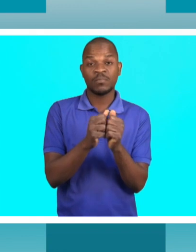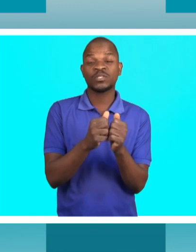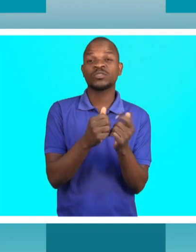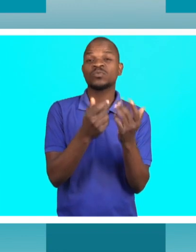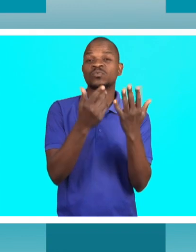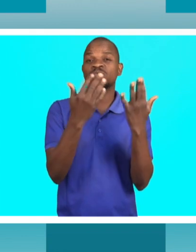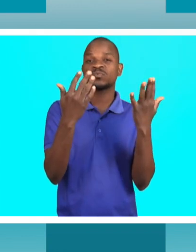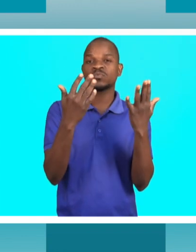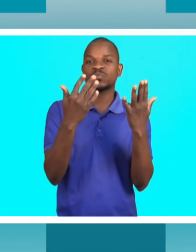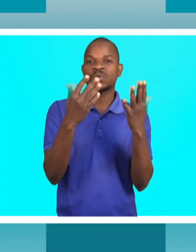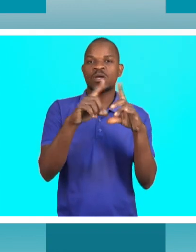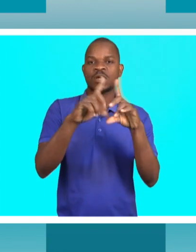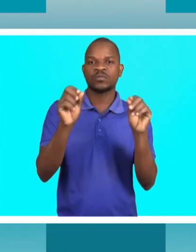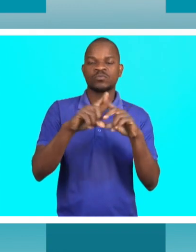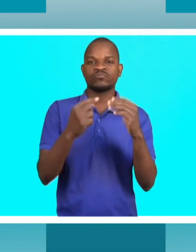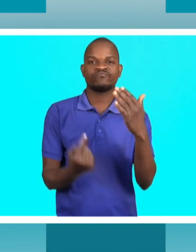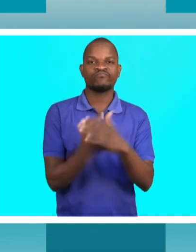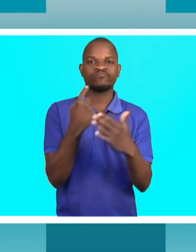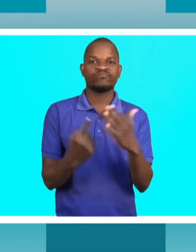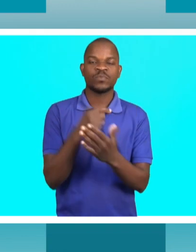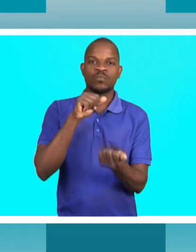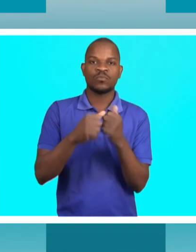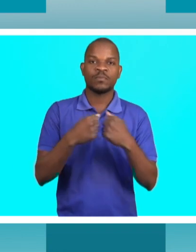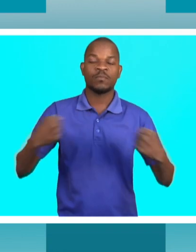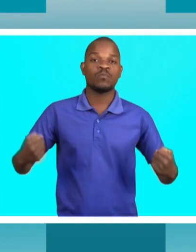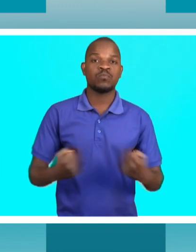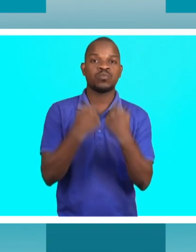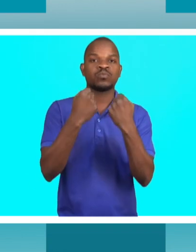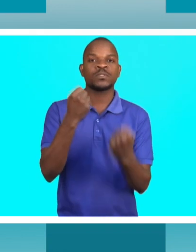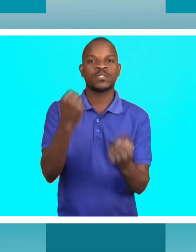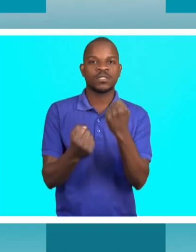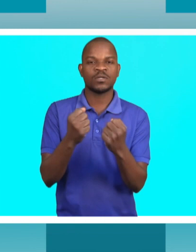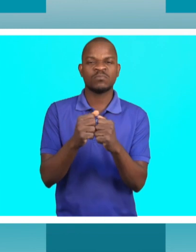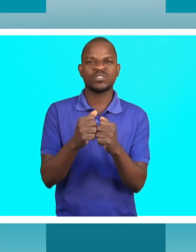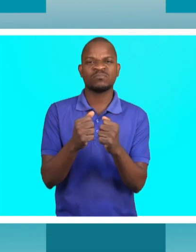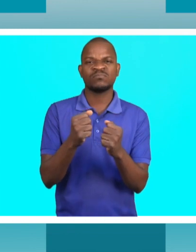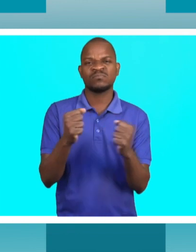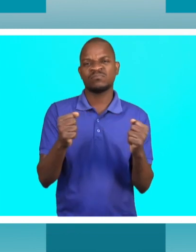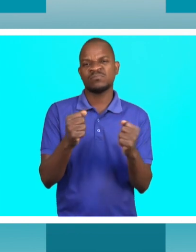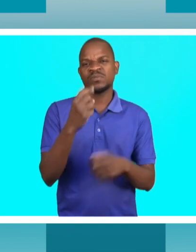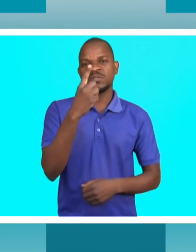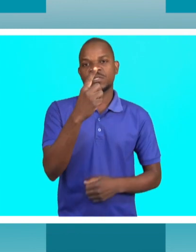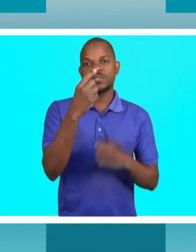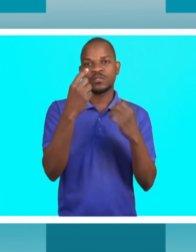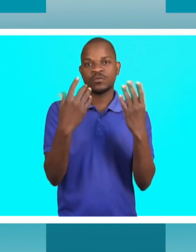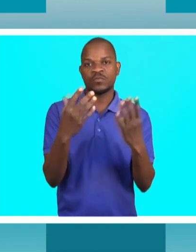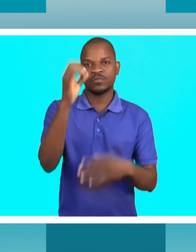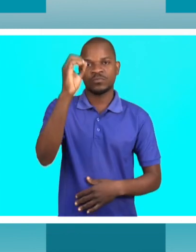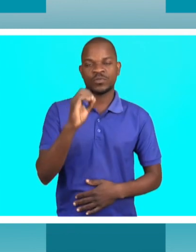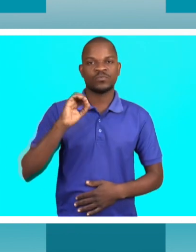parte decorrente de acidentes de viação. Dentre estes, 19% foram do sexo feminino e